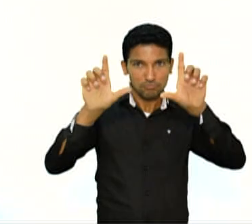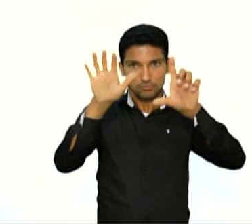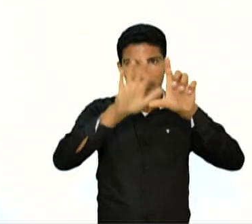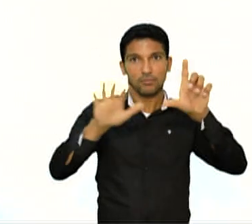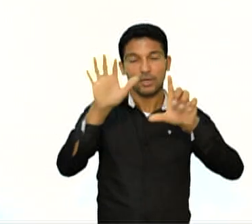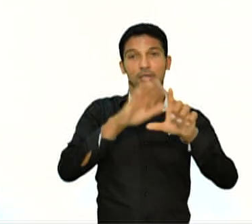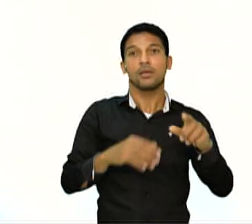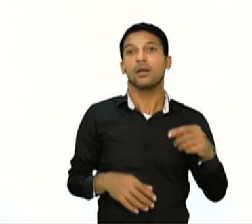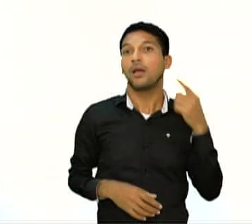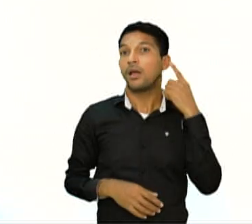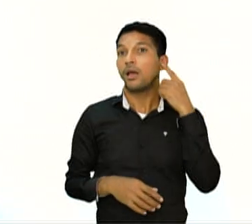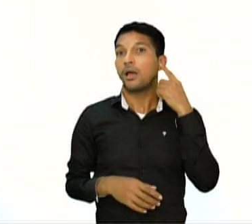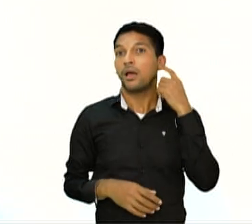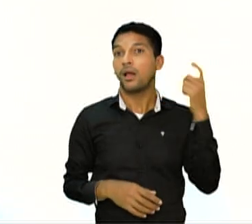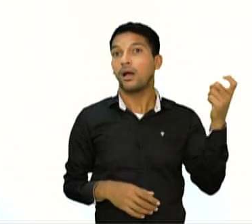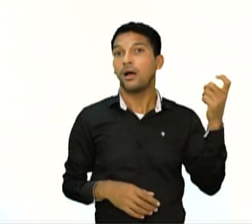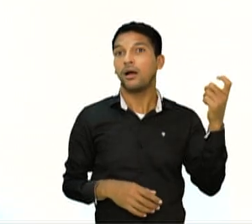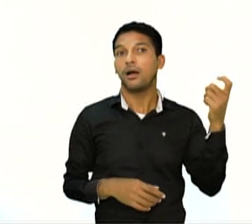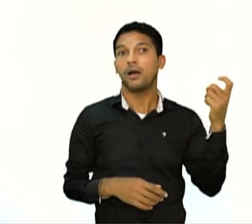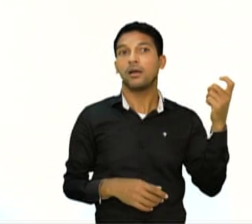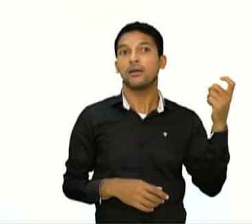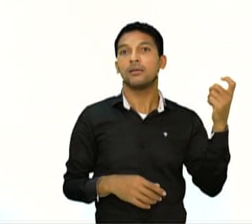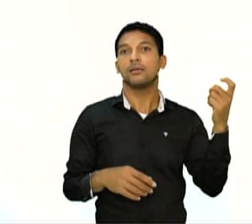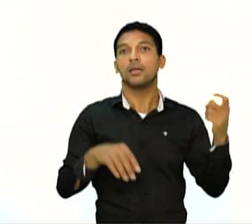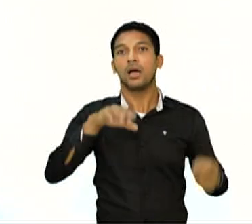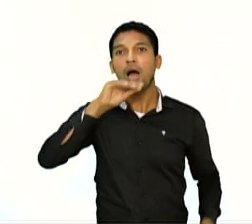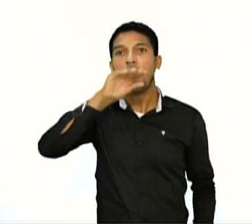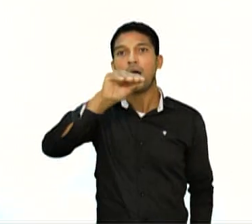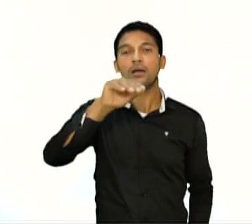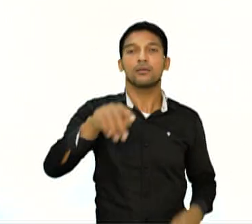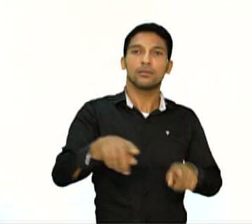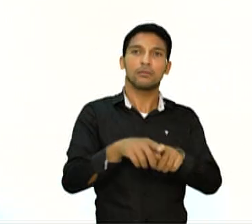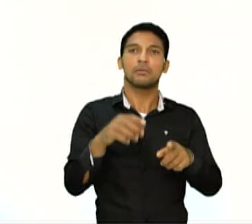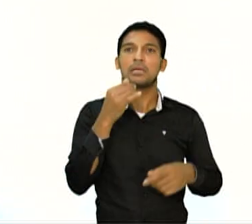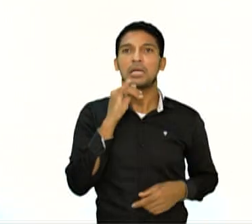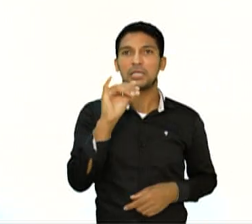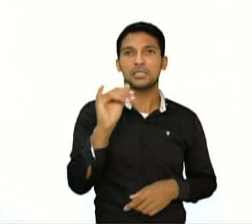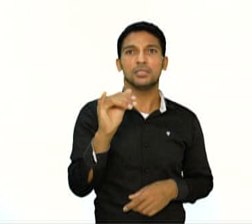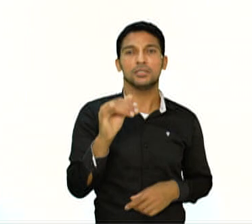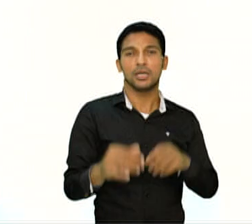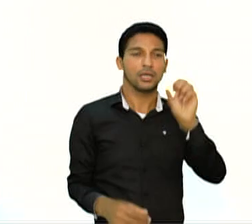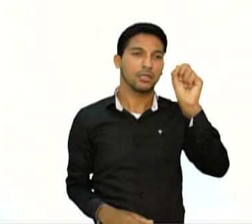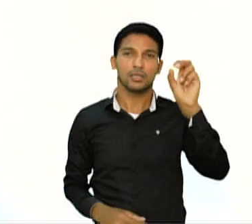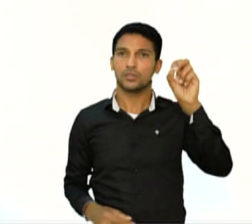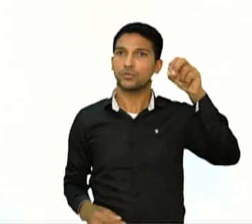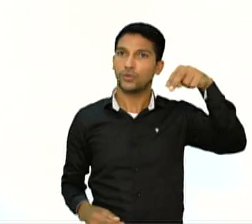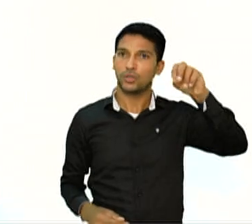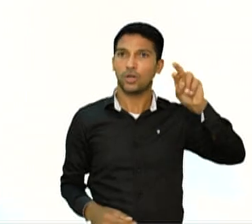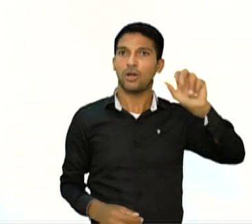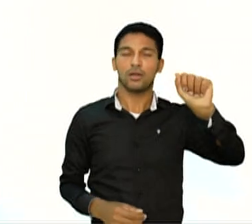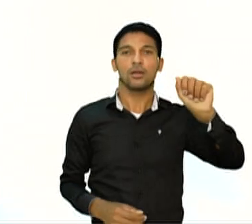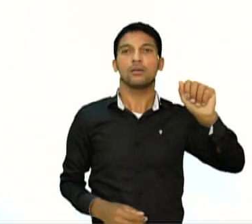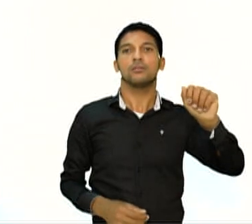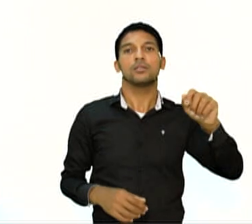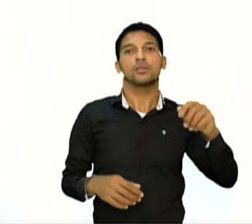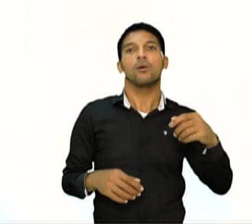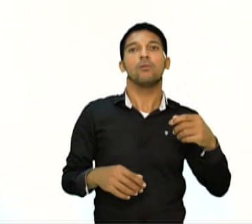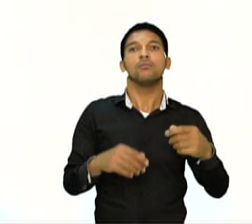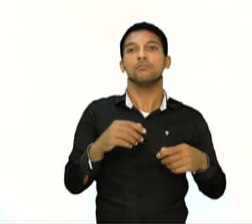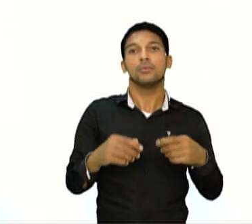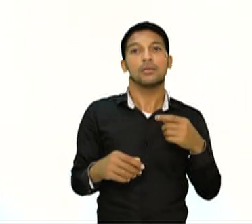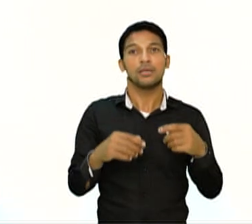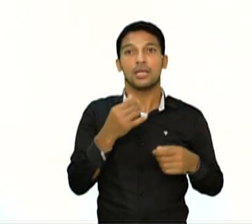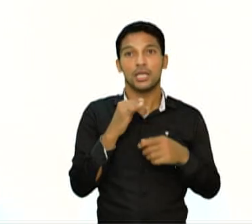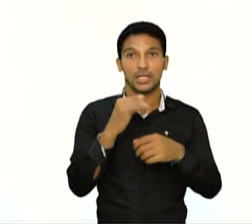do volume e da intensidade e até da frequência com que as ondas sonoras se propagam no